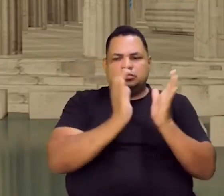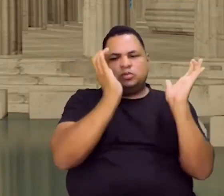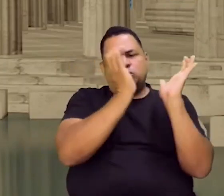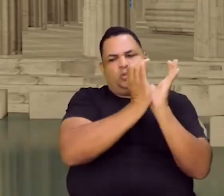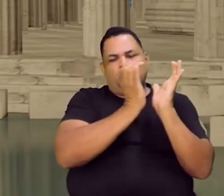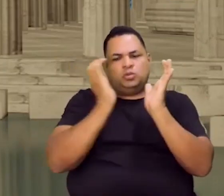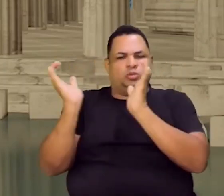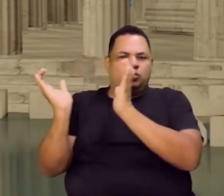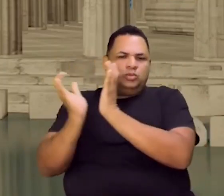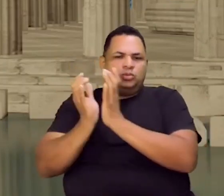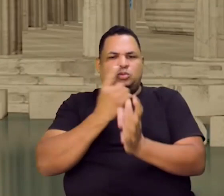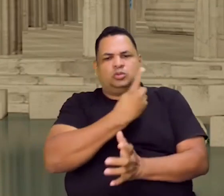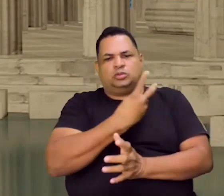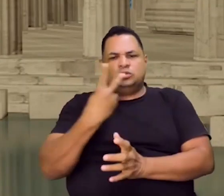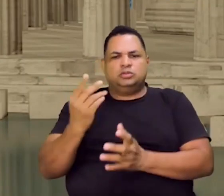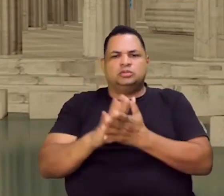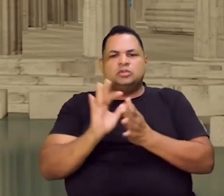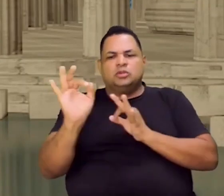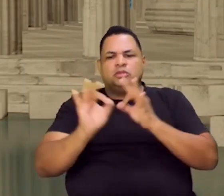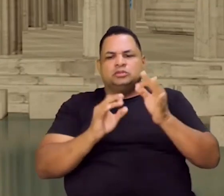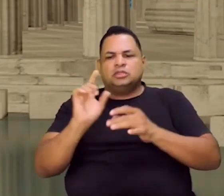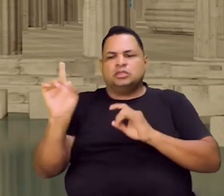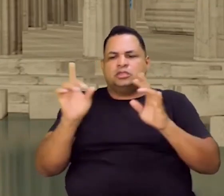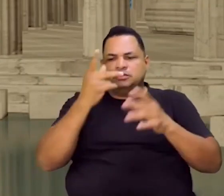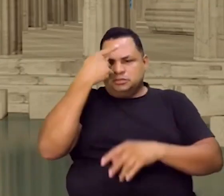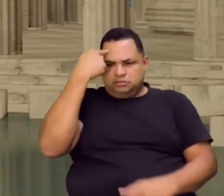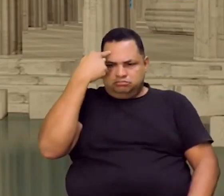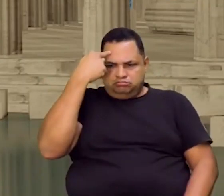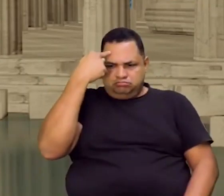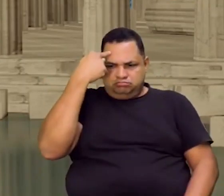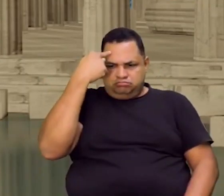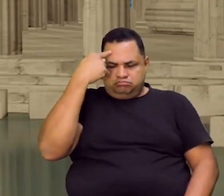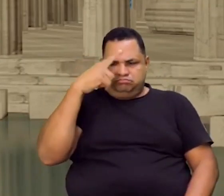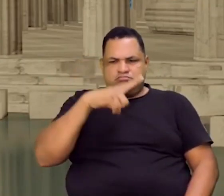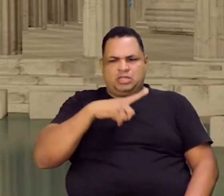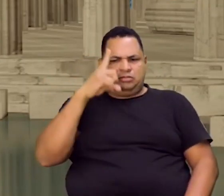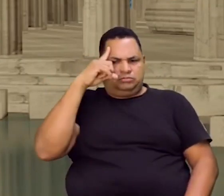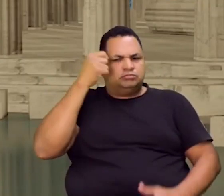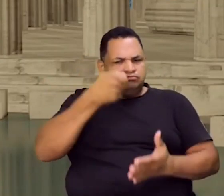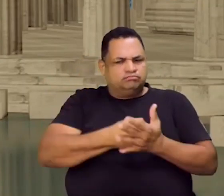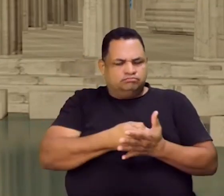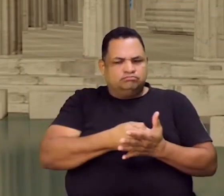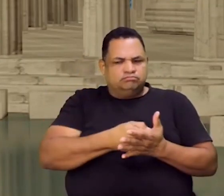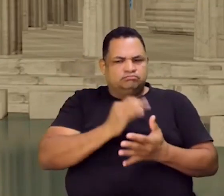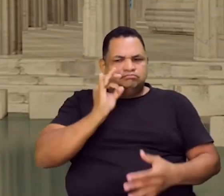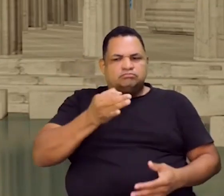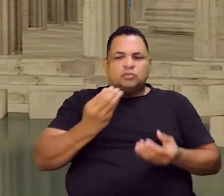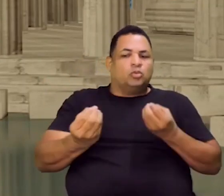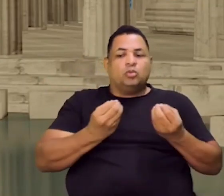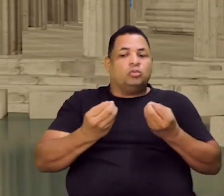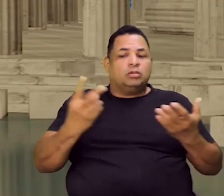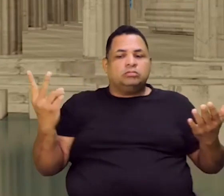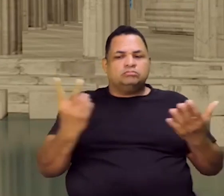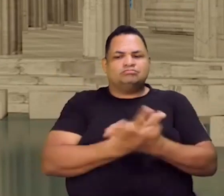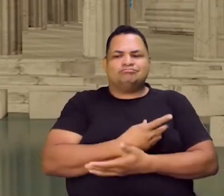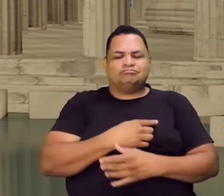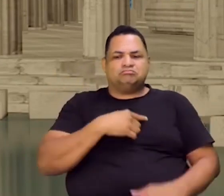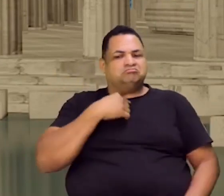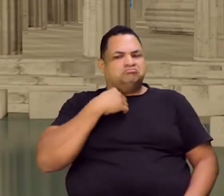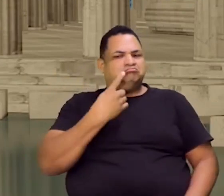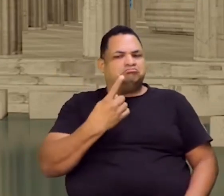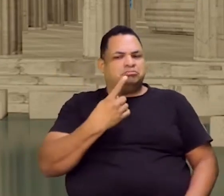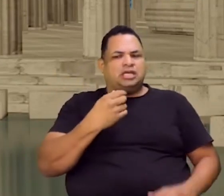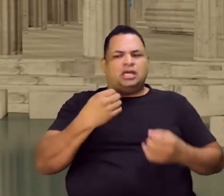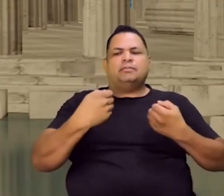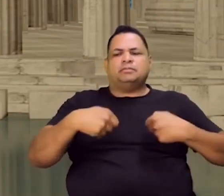unidades, organizar seus pensamentos e tomar decisões acertadas. Como isso vai acontecer? Impossível se não tiver